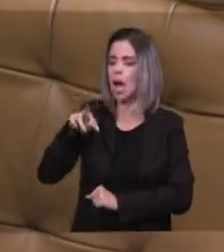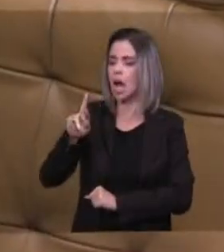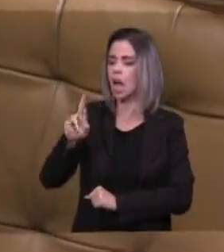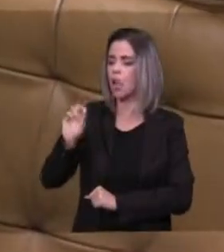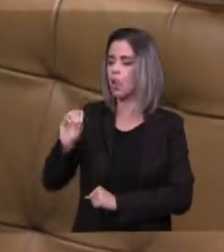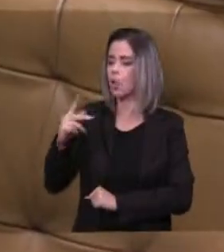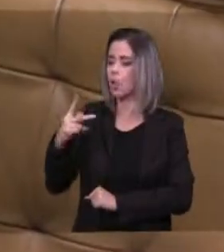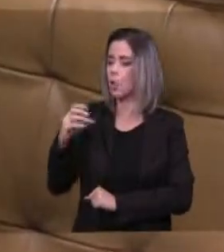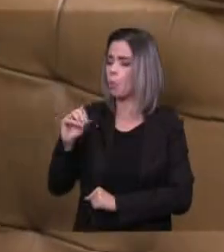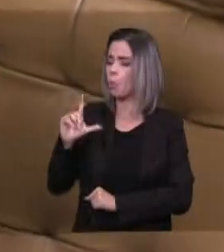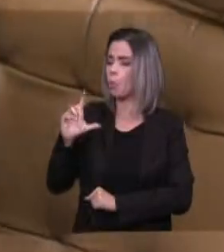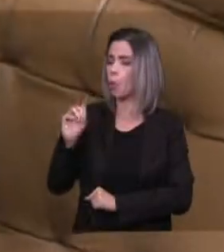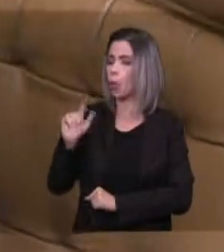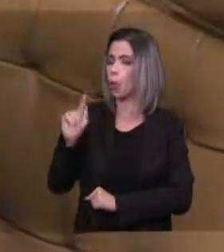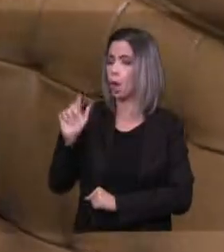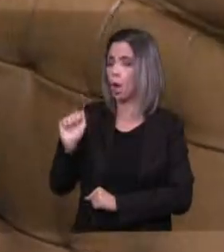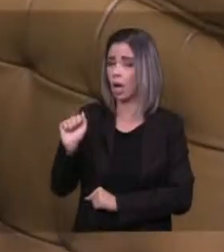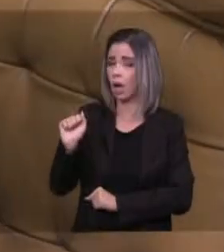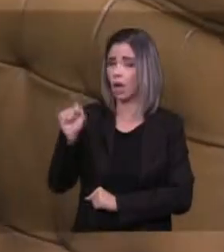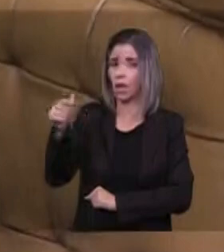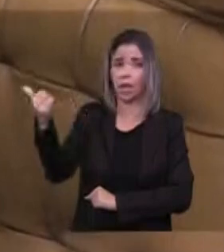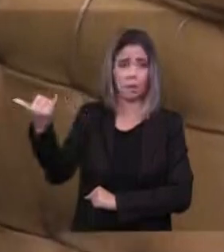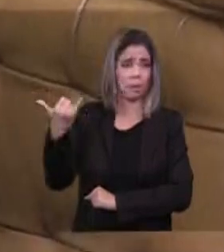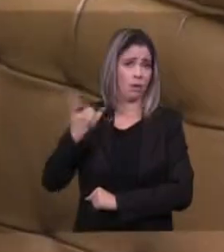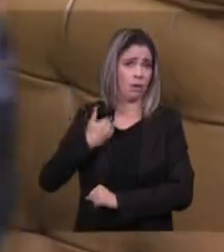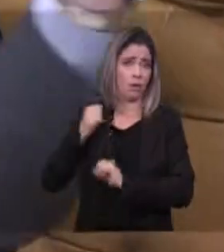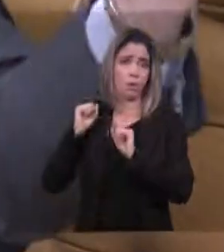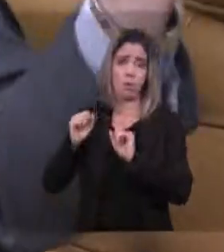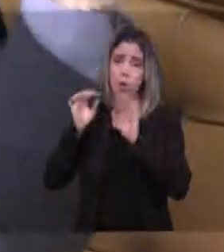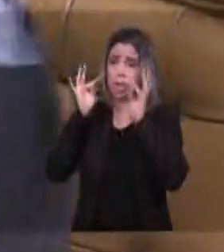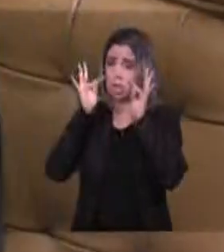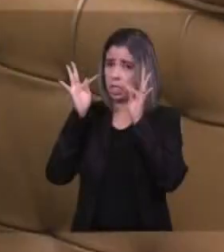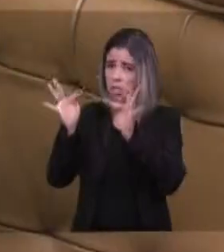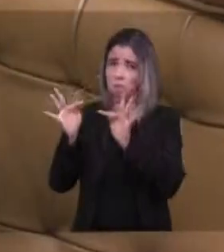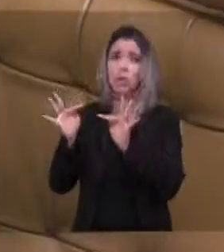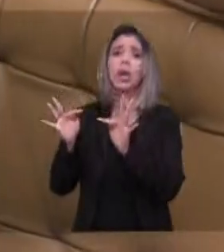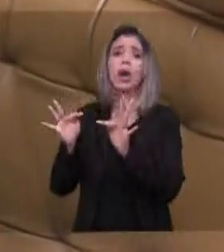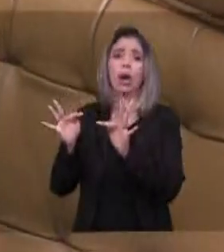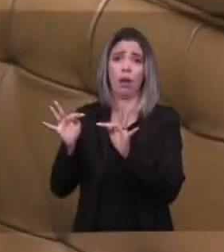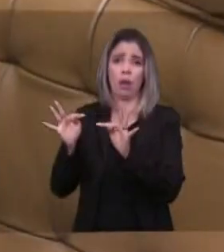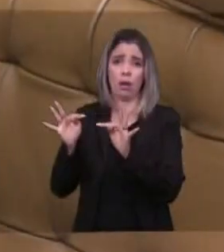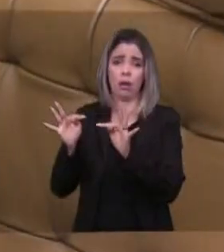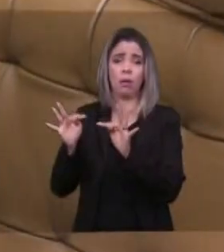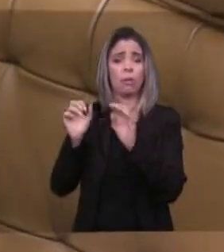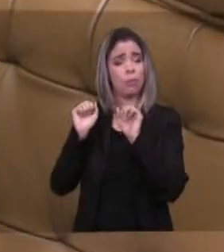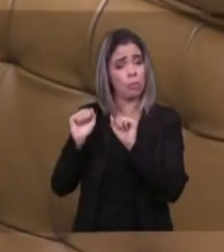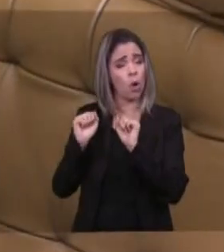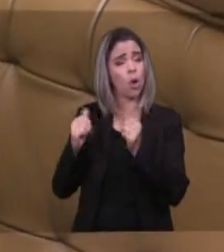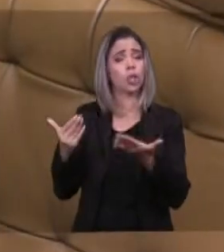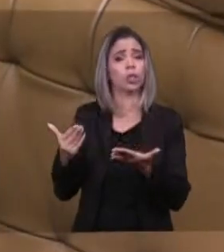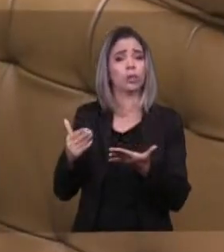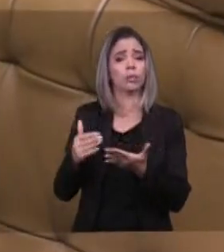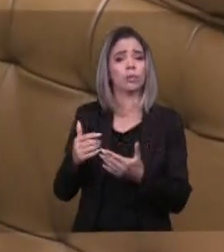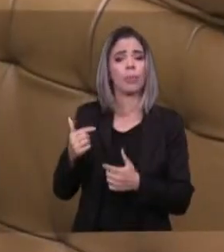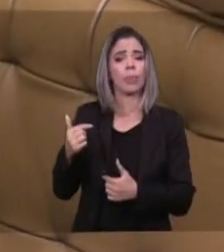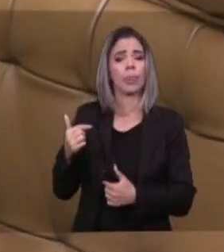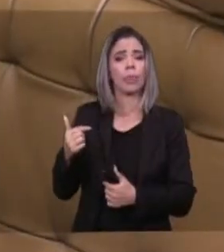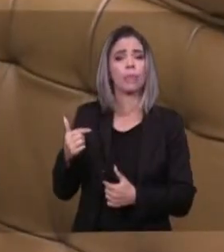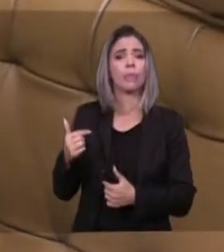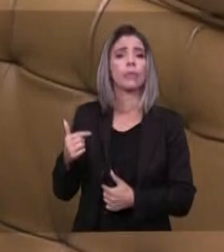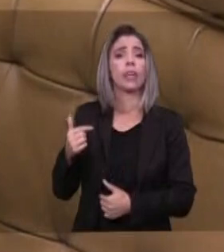Gilmar Mendes, ministro do STF. Que ele me disse, e ele pode testemunhar. Daqui a pouco ele está aqui nos corredores do tribunal. E eu